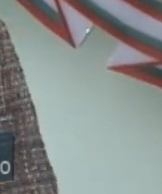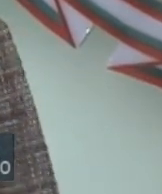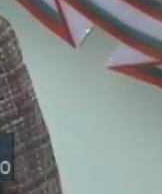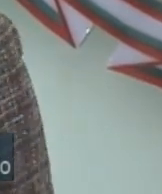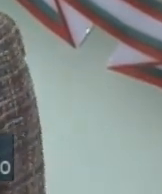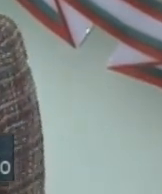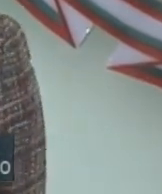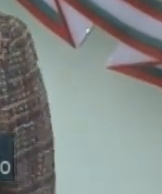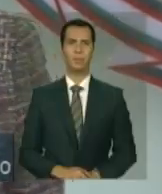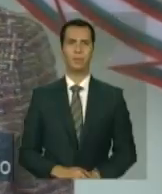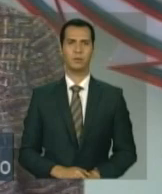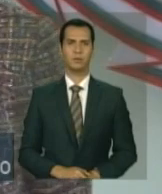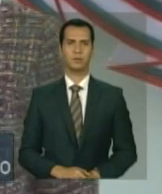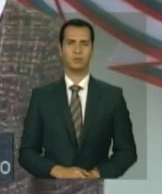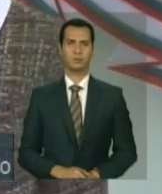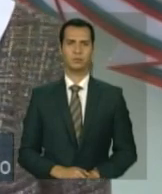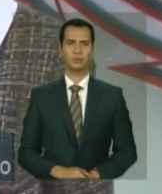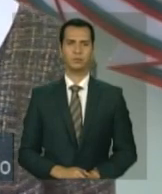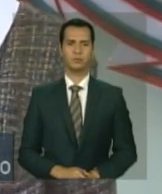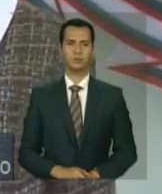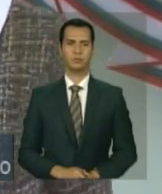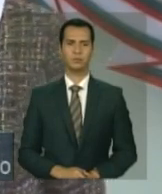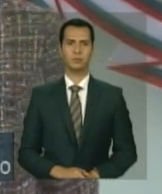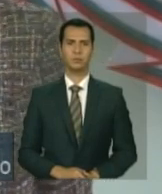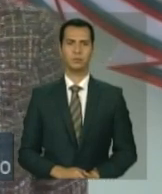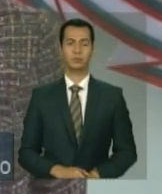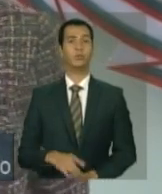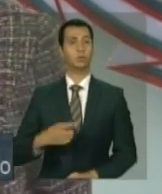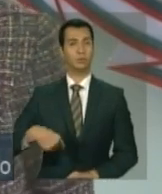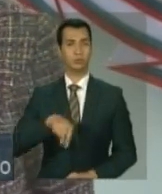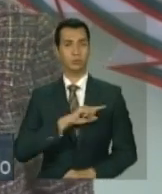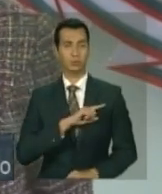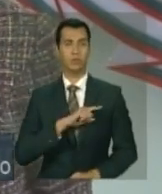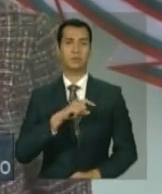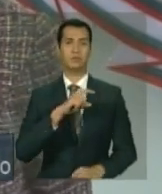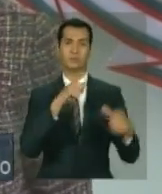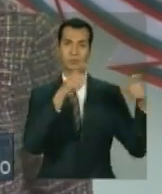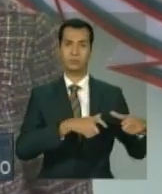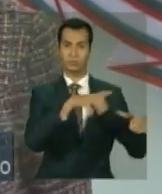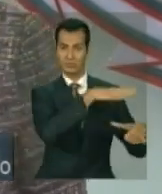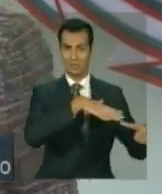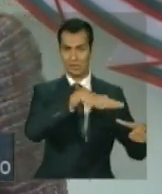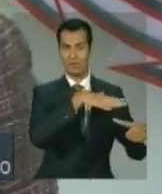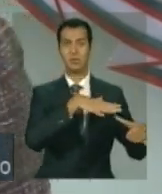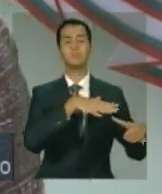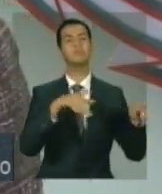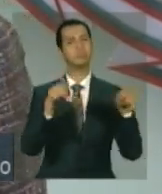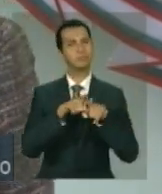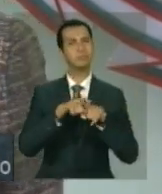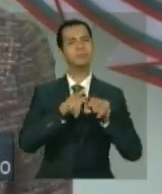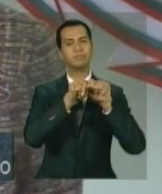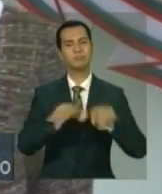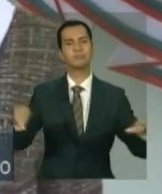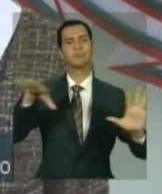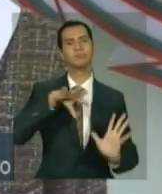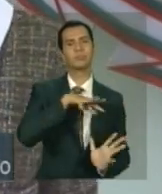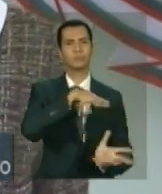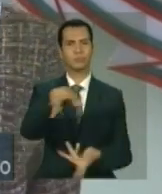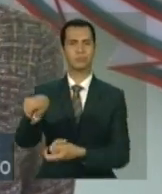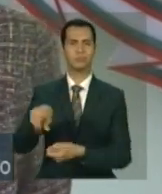Em nossa região e no resto do globo. nossas regiões e na parte